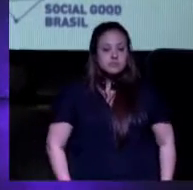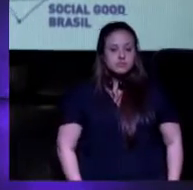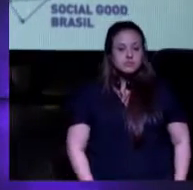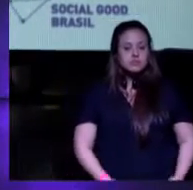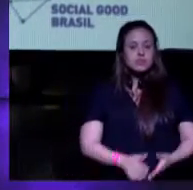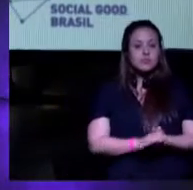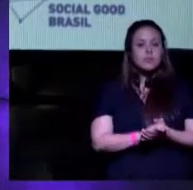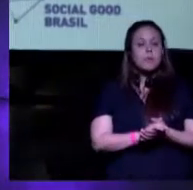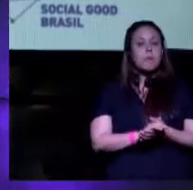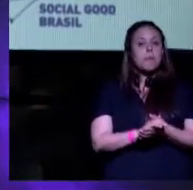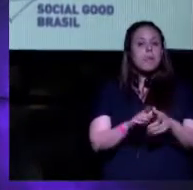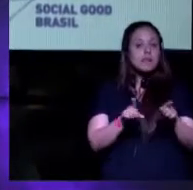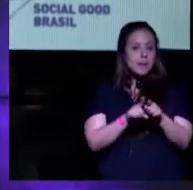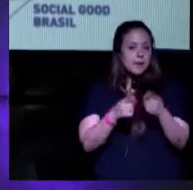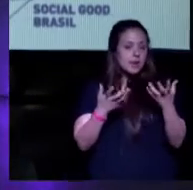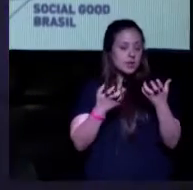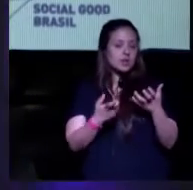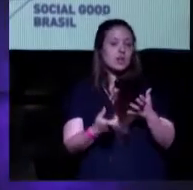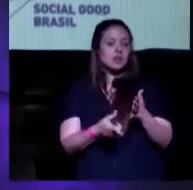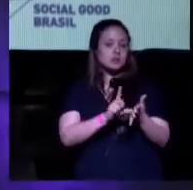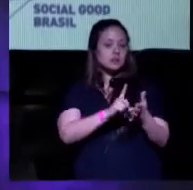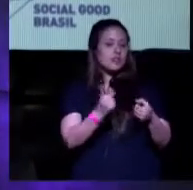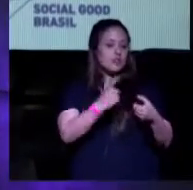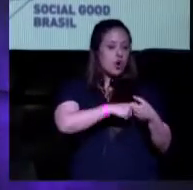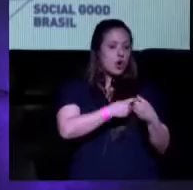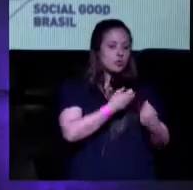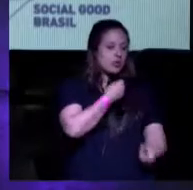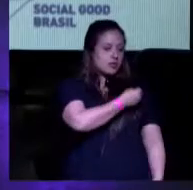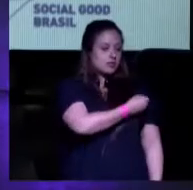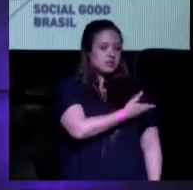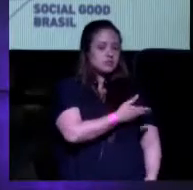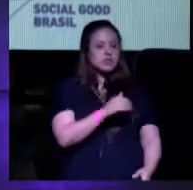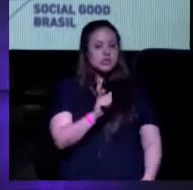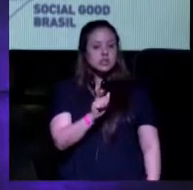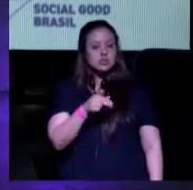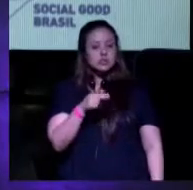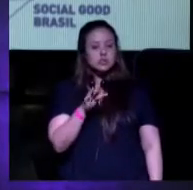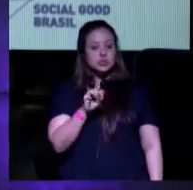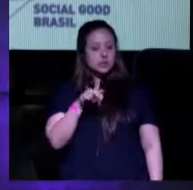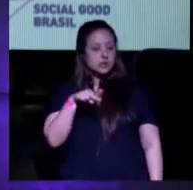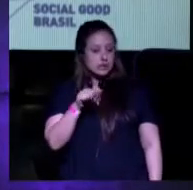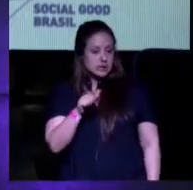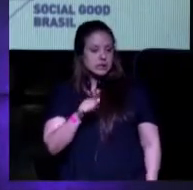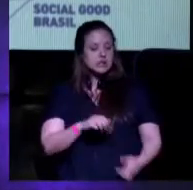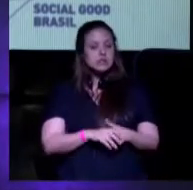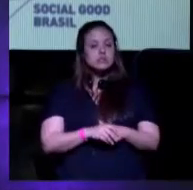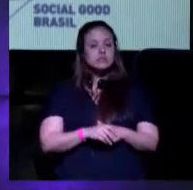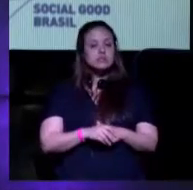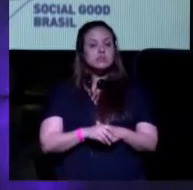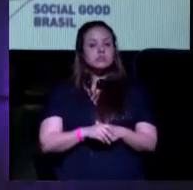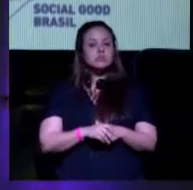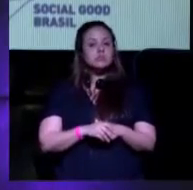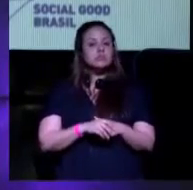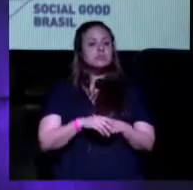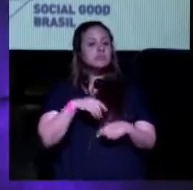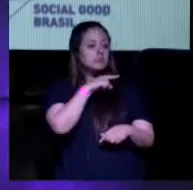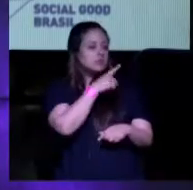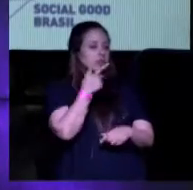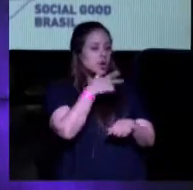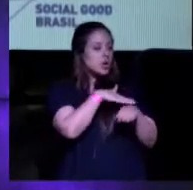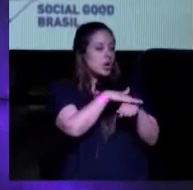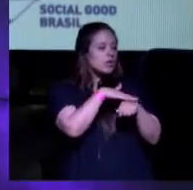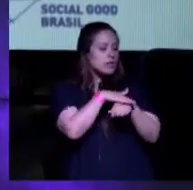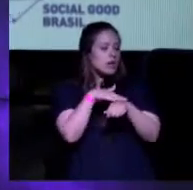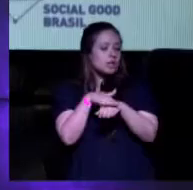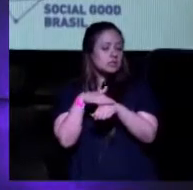que essa questão também que mexe para ter essas conversas significativas é dentro da das organizações